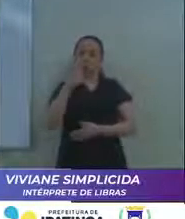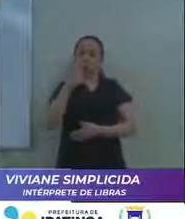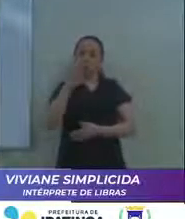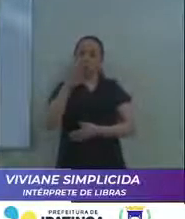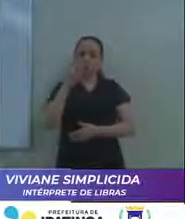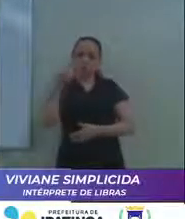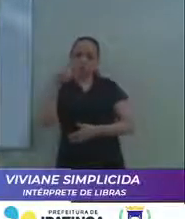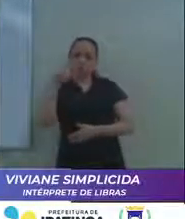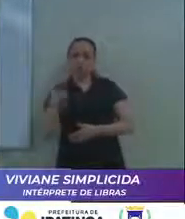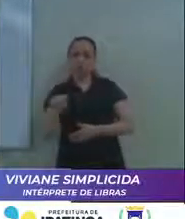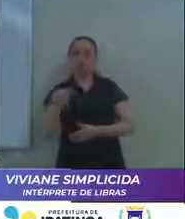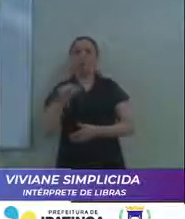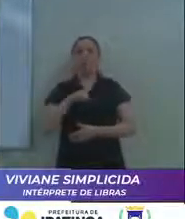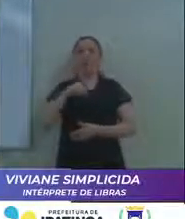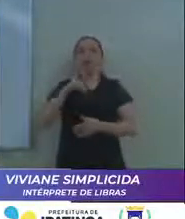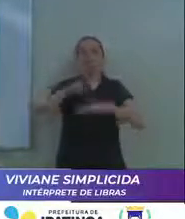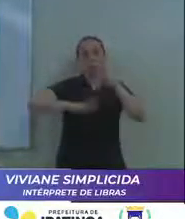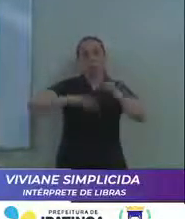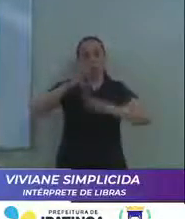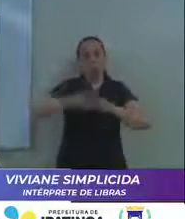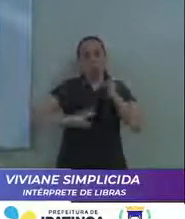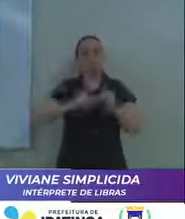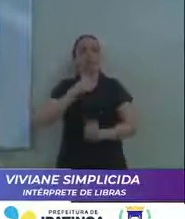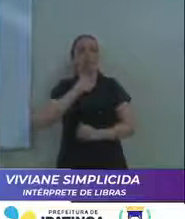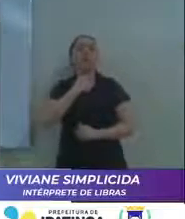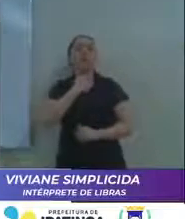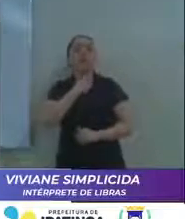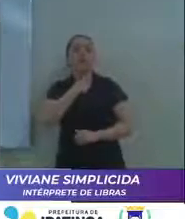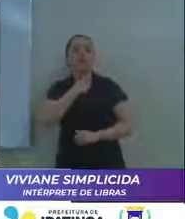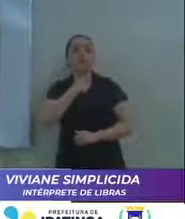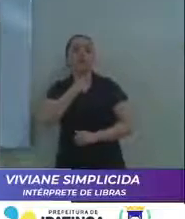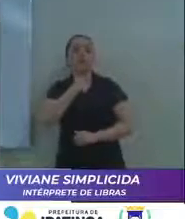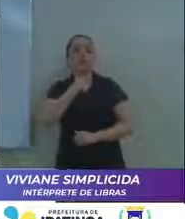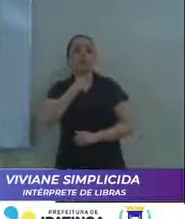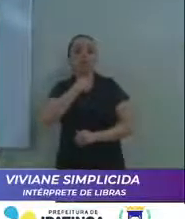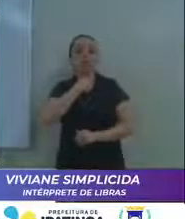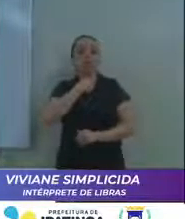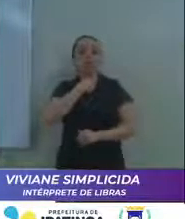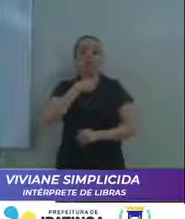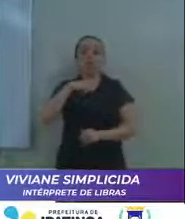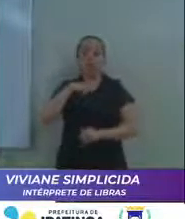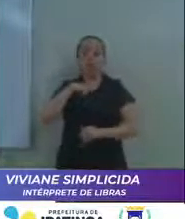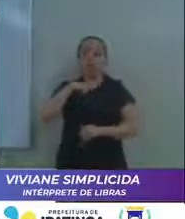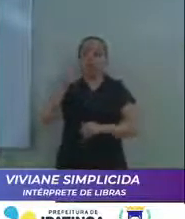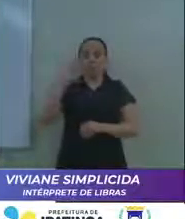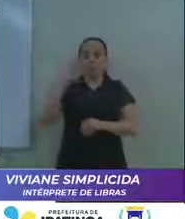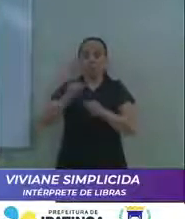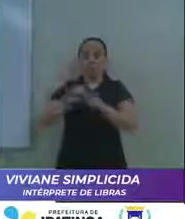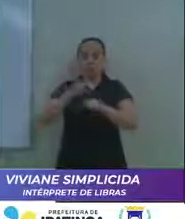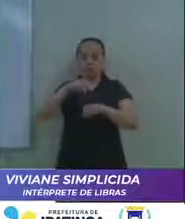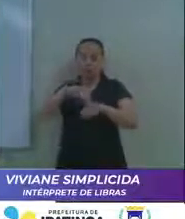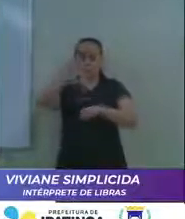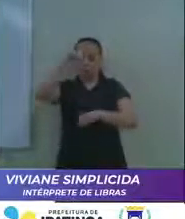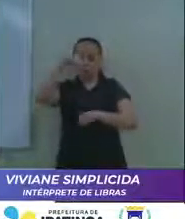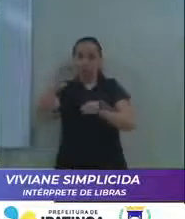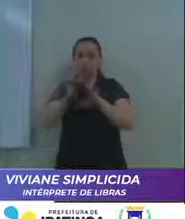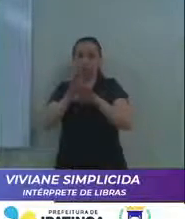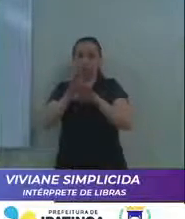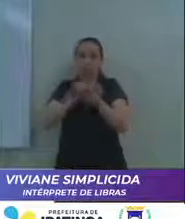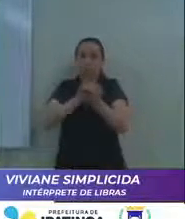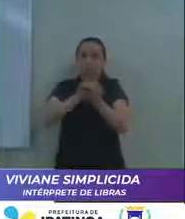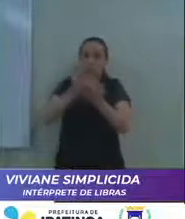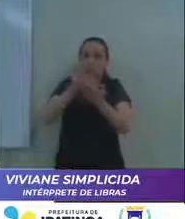Ramos, eu sou fonoaudióloga, eu sou mestre e sou doutoranda em